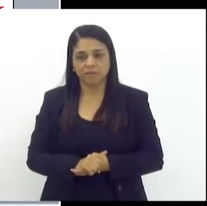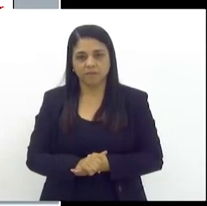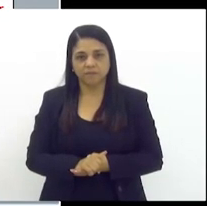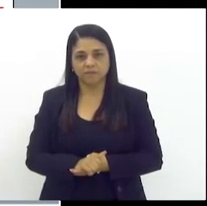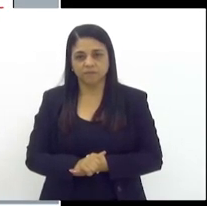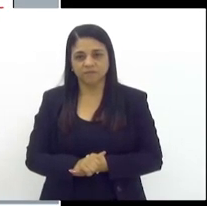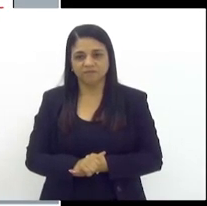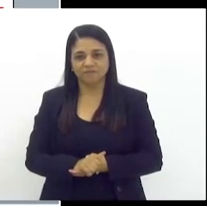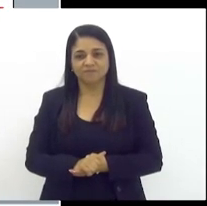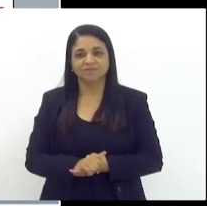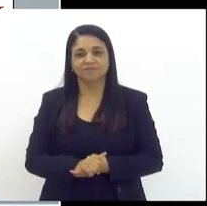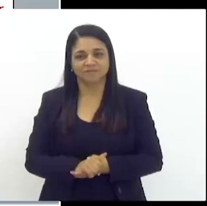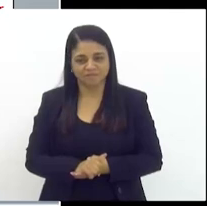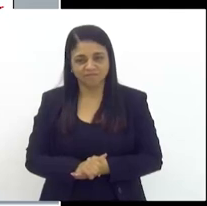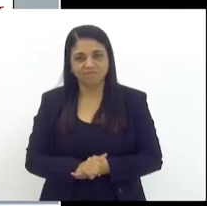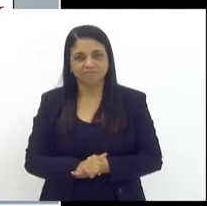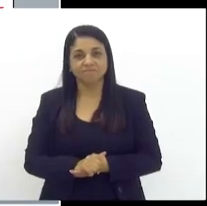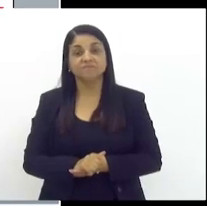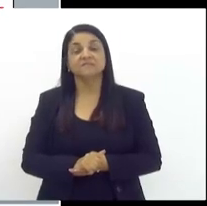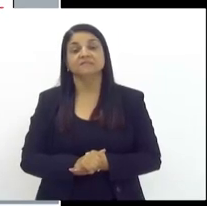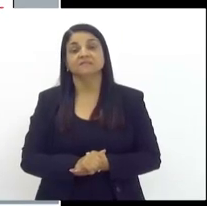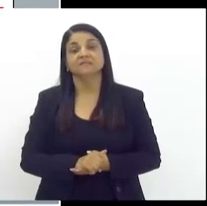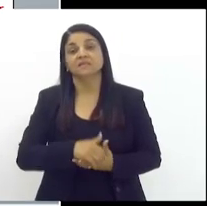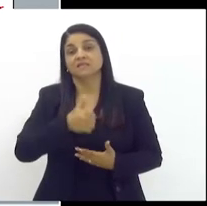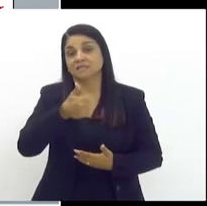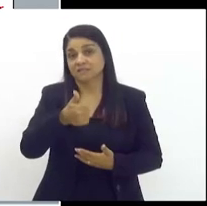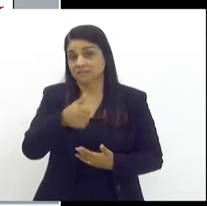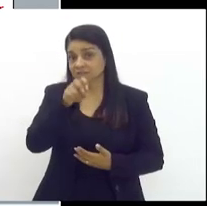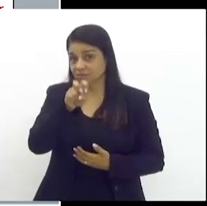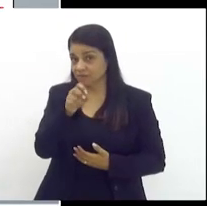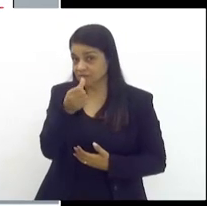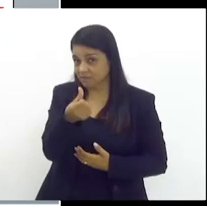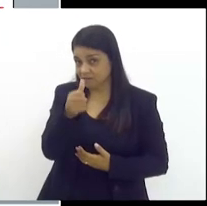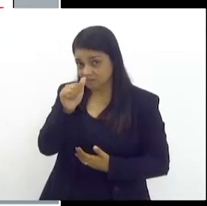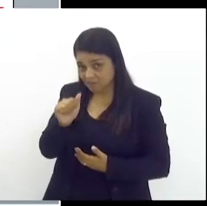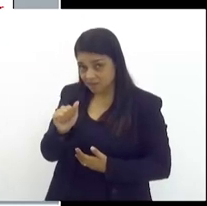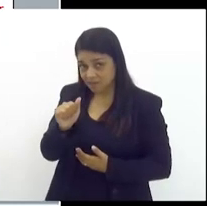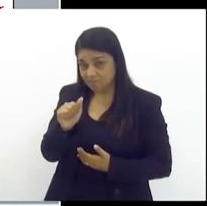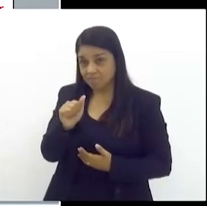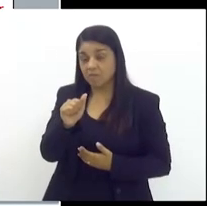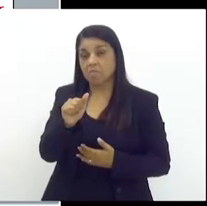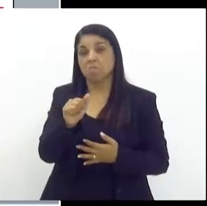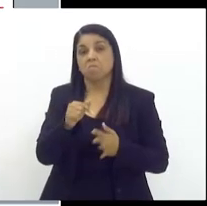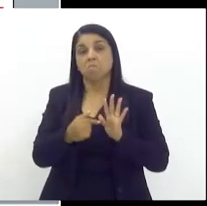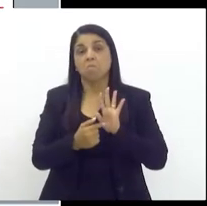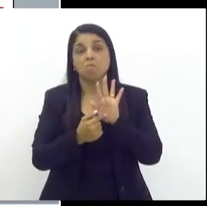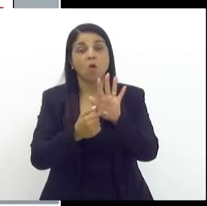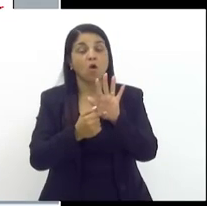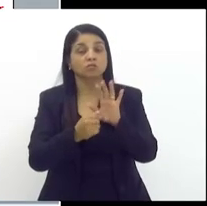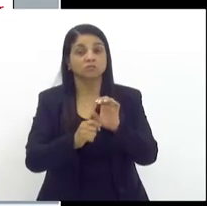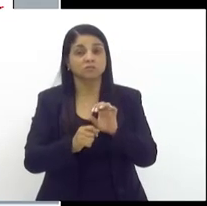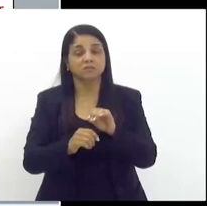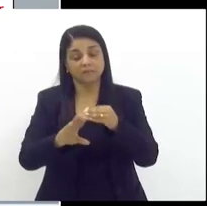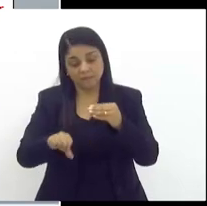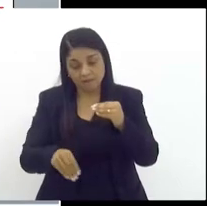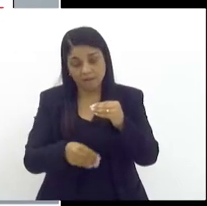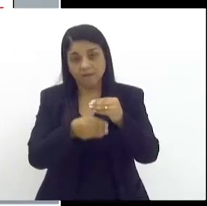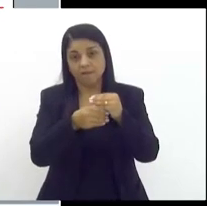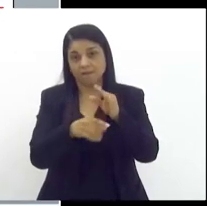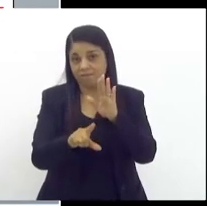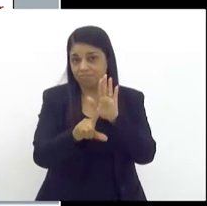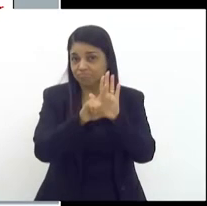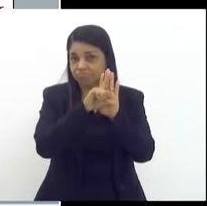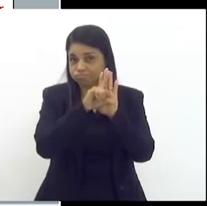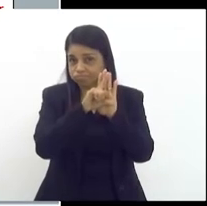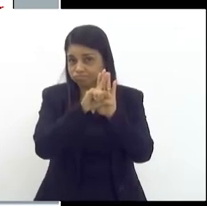aí o 156 a claramente para dizer que acabou lei complementar